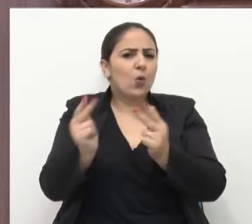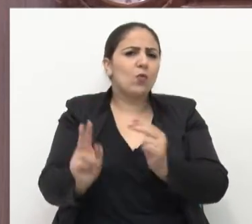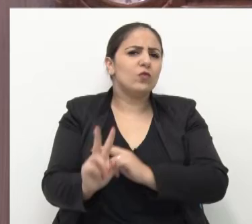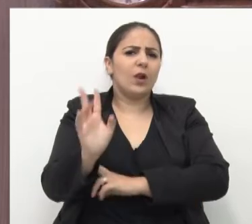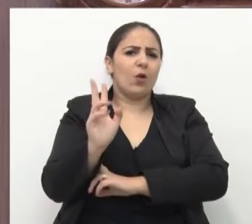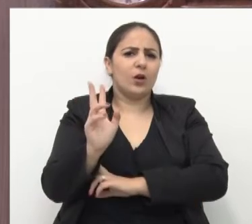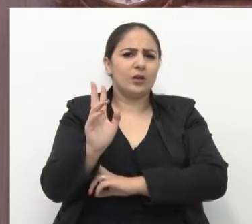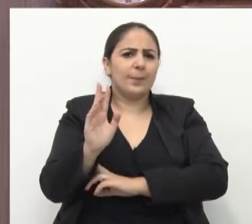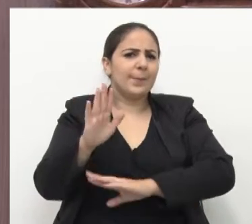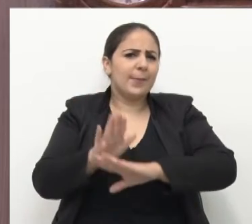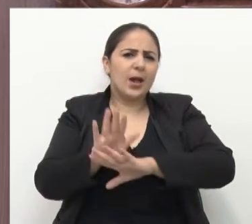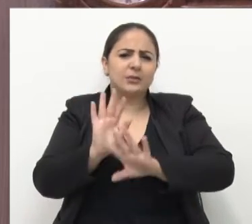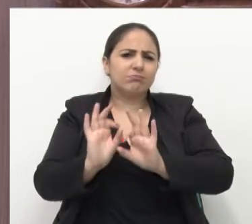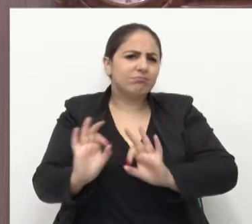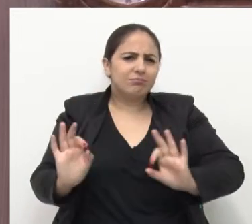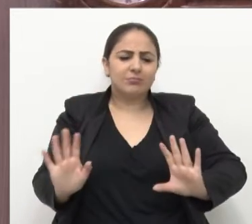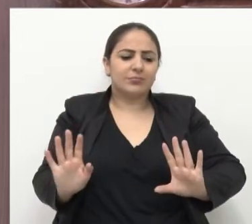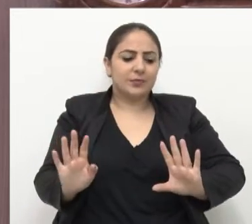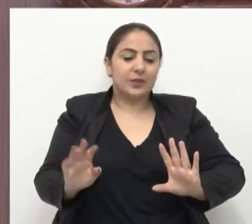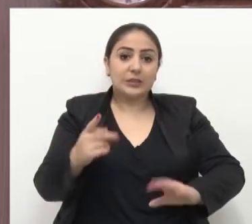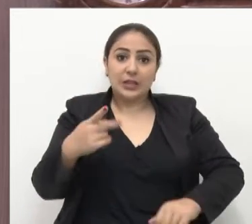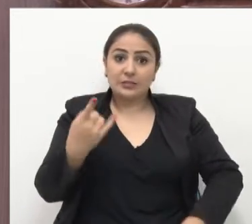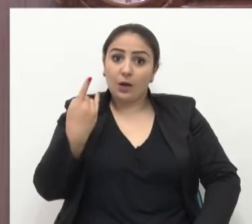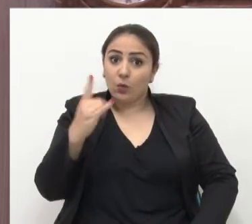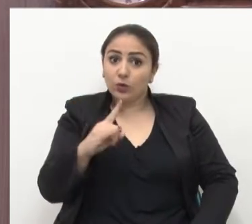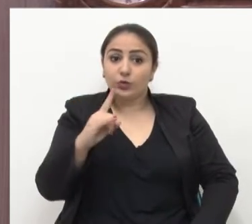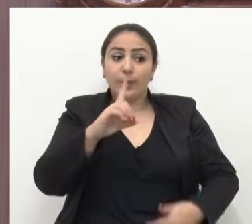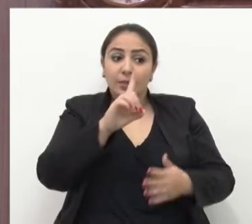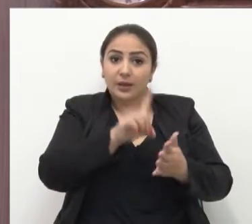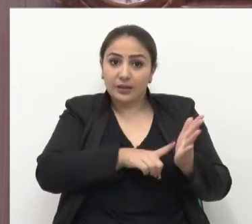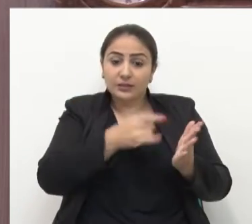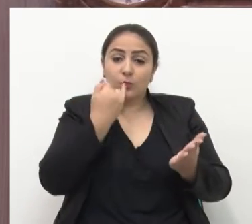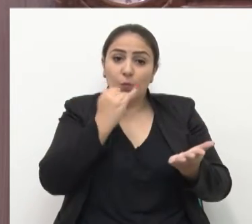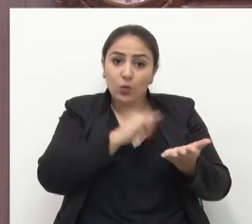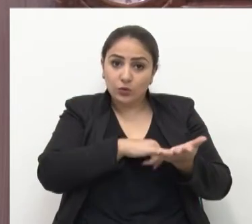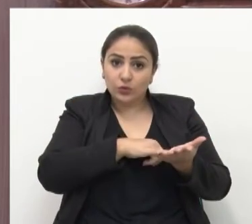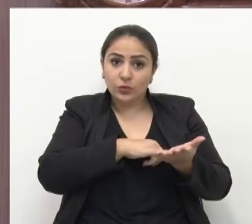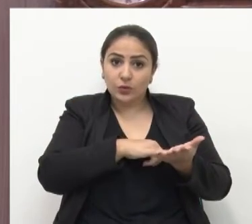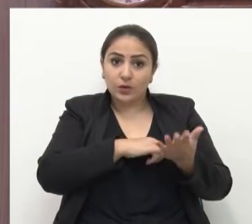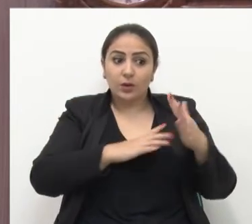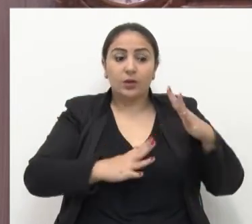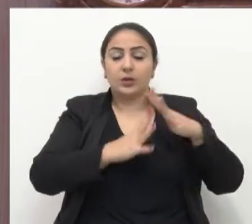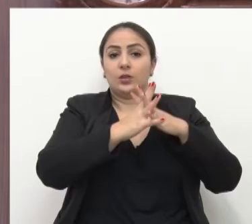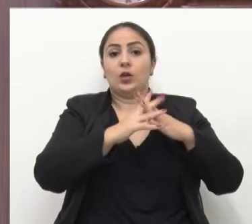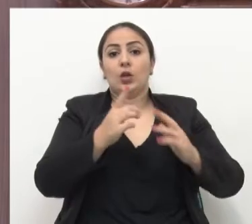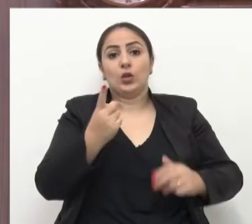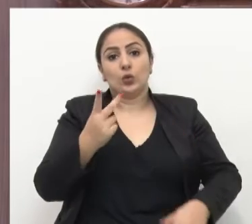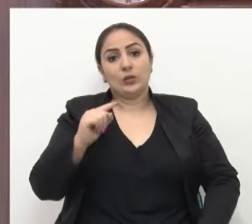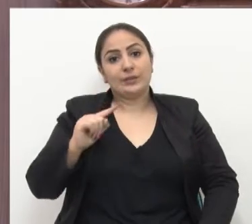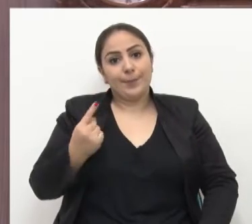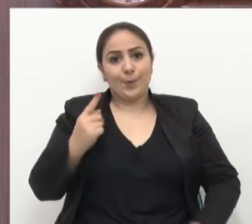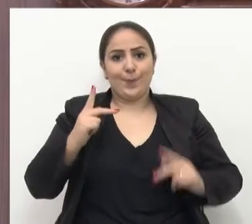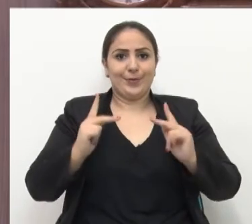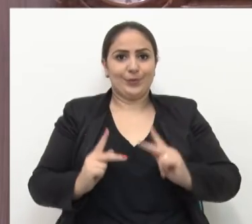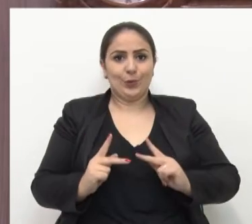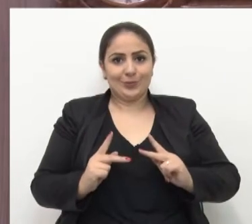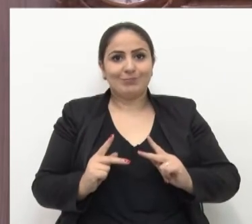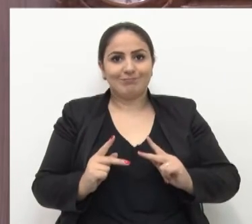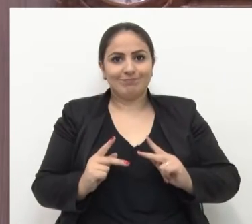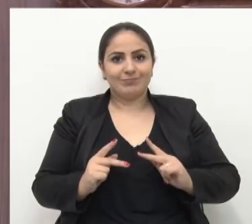algum valor mais simbólico que fosse nessa última declaração de imposto de renda ultrapassam 12 mil